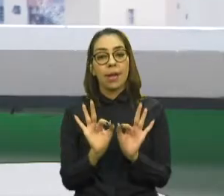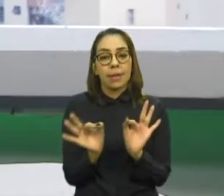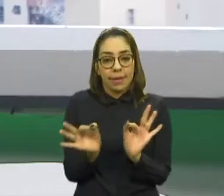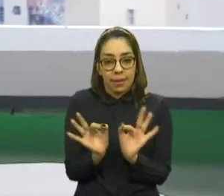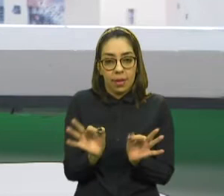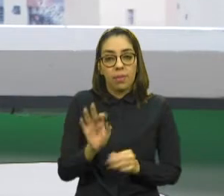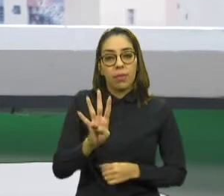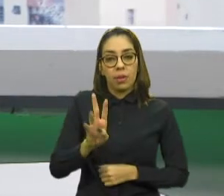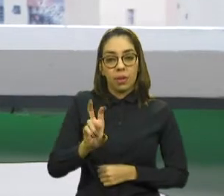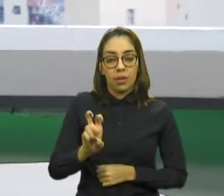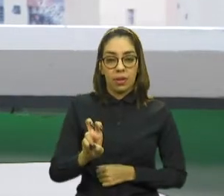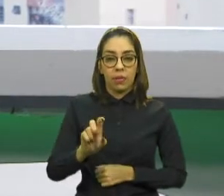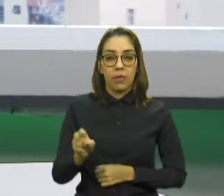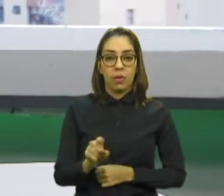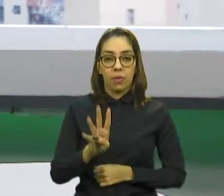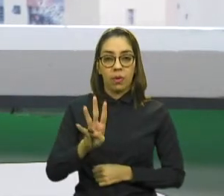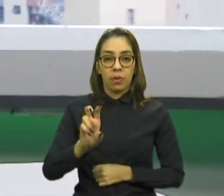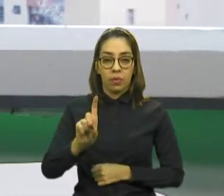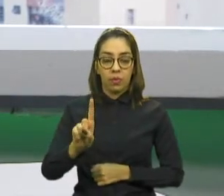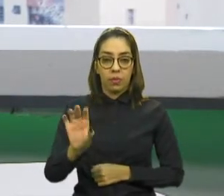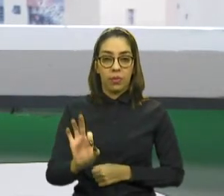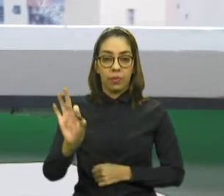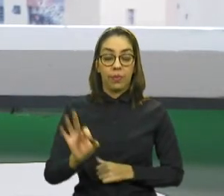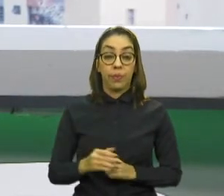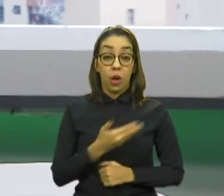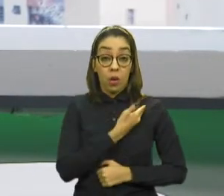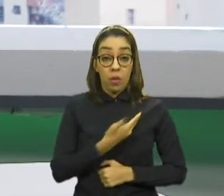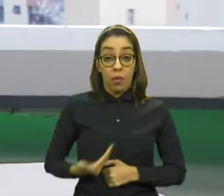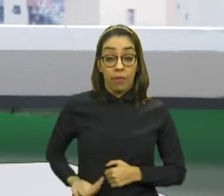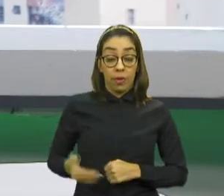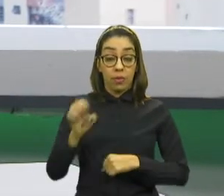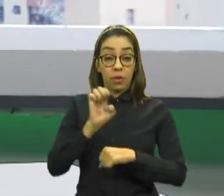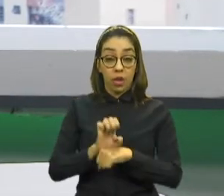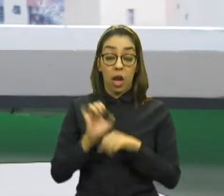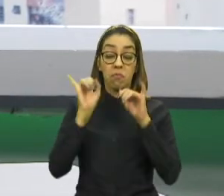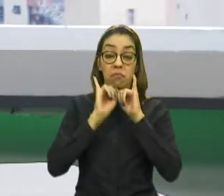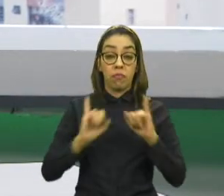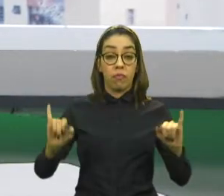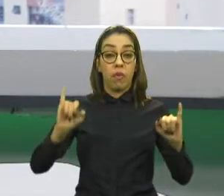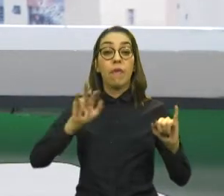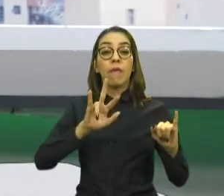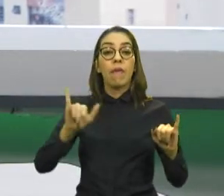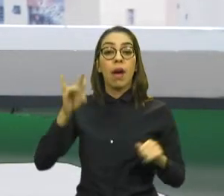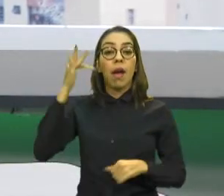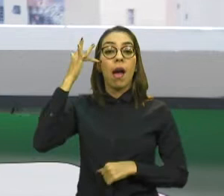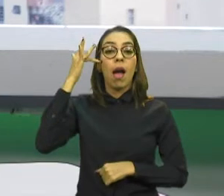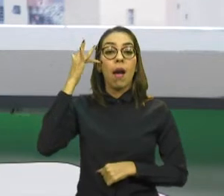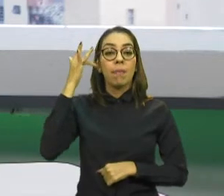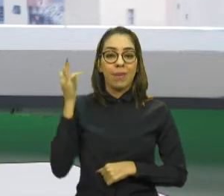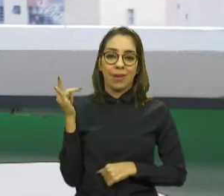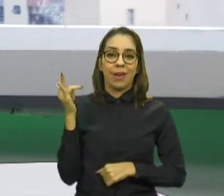45,41%. E o governo do estado informou que amanhã devem desembarcar aqui em Fortaleza